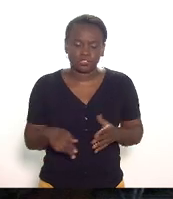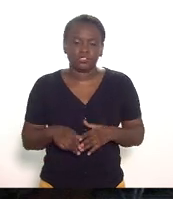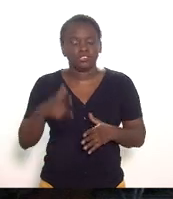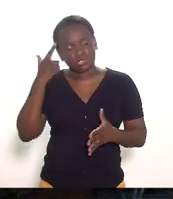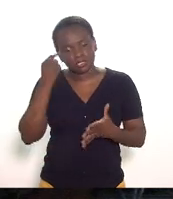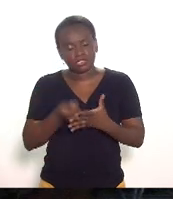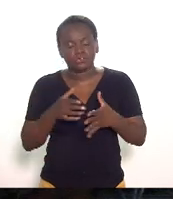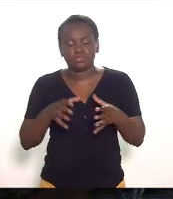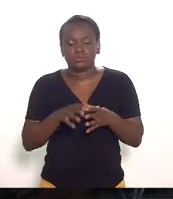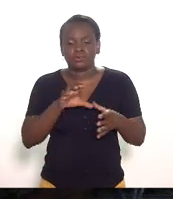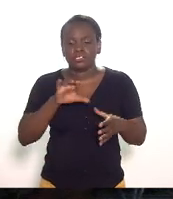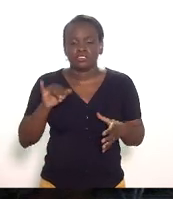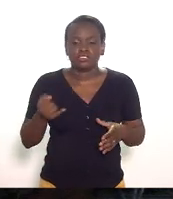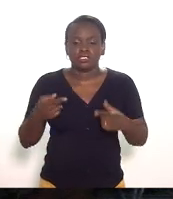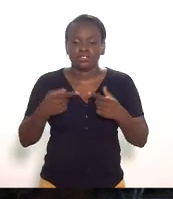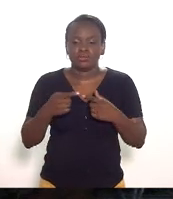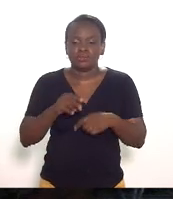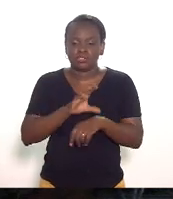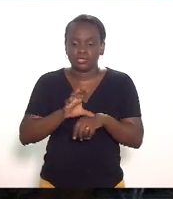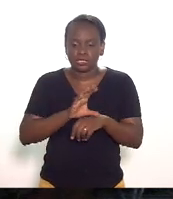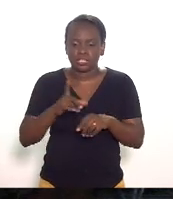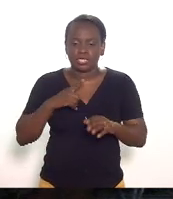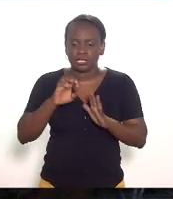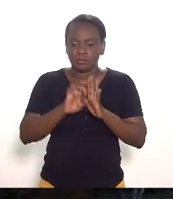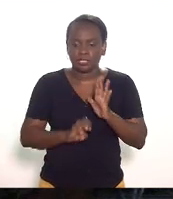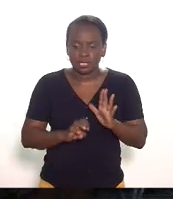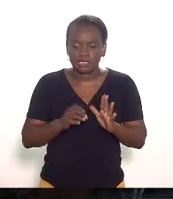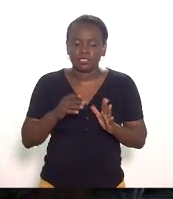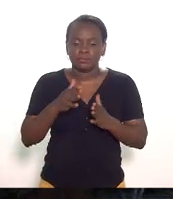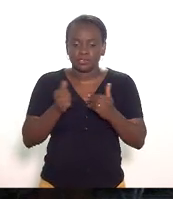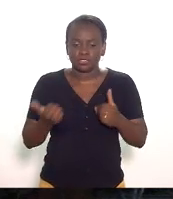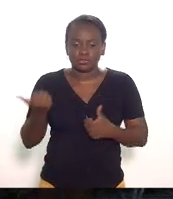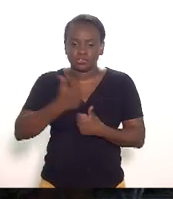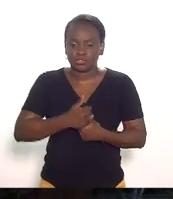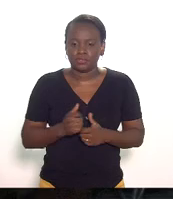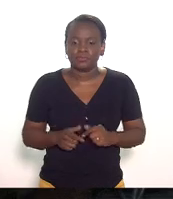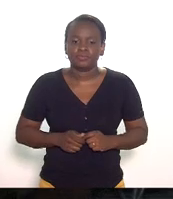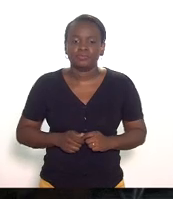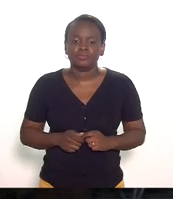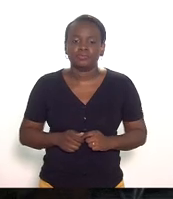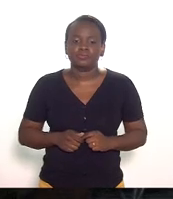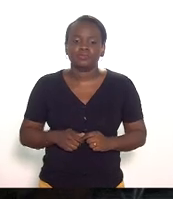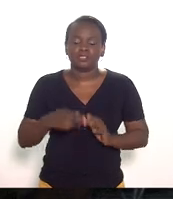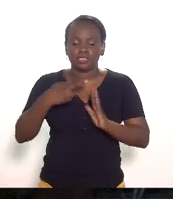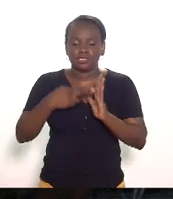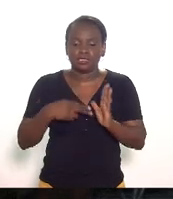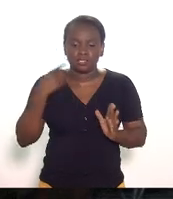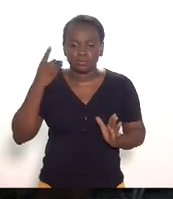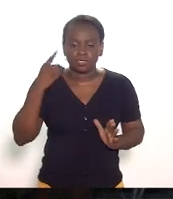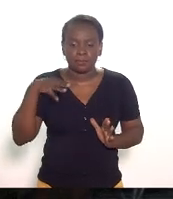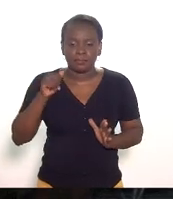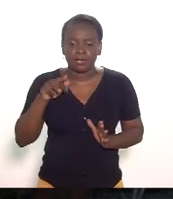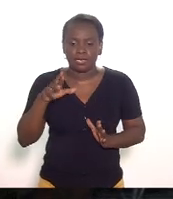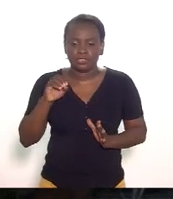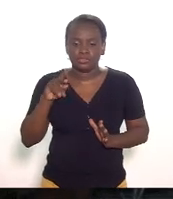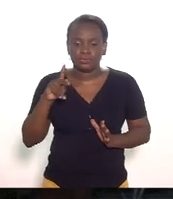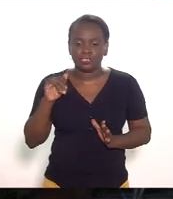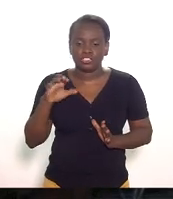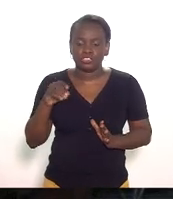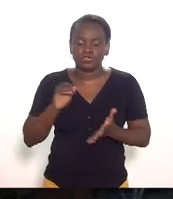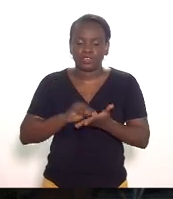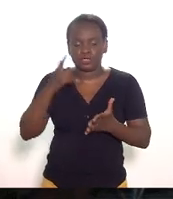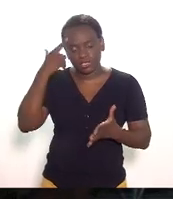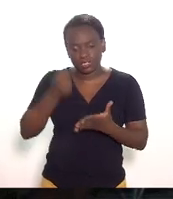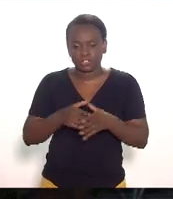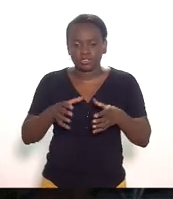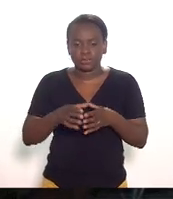Parecer da Comissão de Constituição e Justiça pela condicionalidade com emendas concluído por substitutivo. Relator deputado Márcio Pacheco, pendente de pareceres das